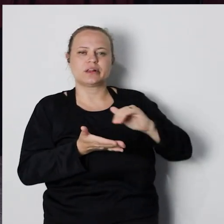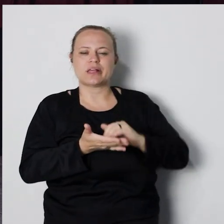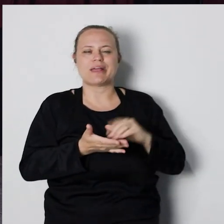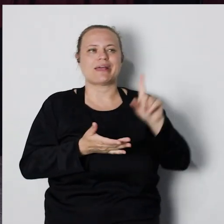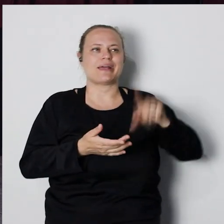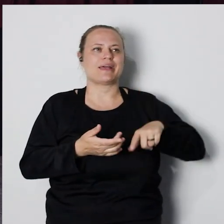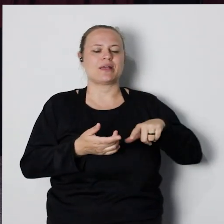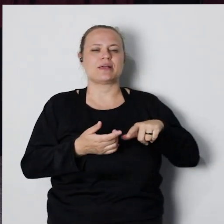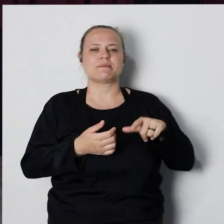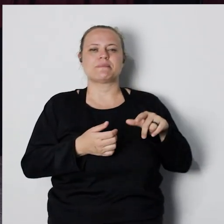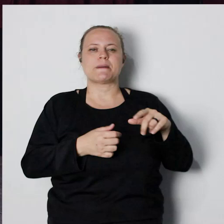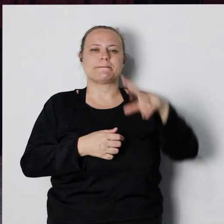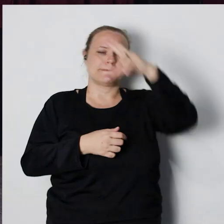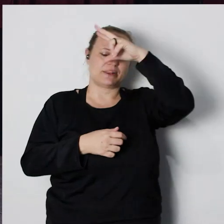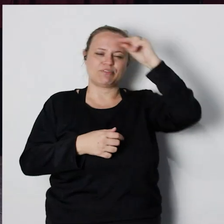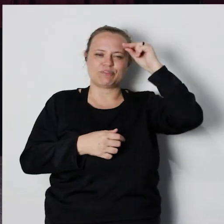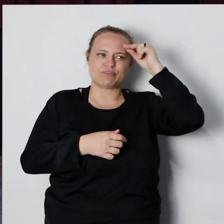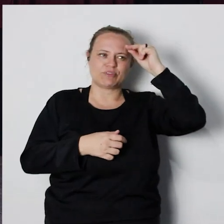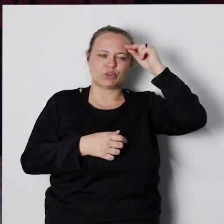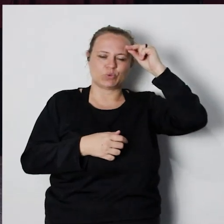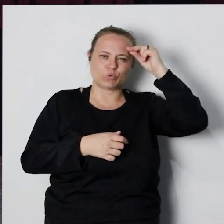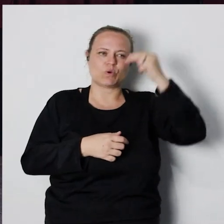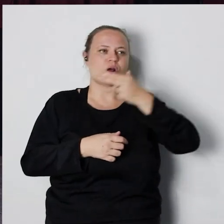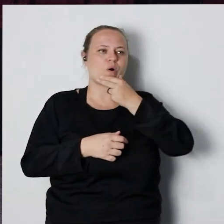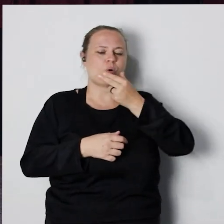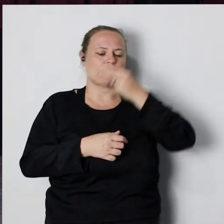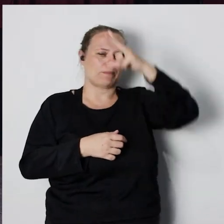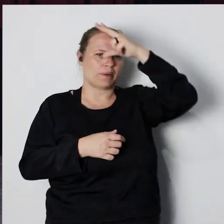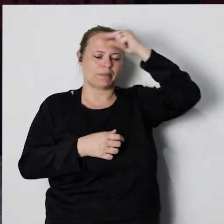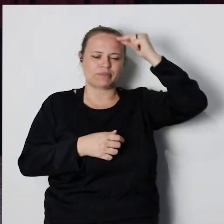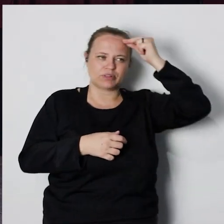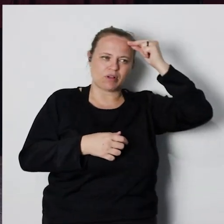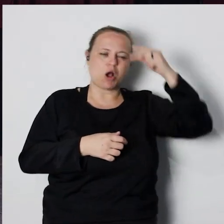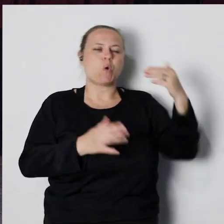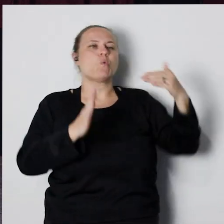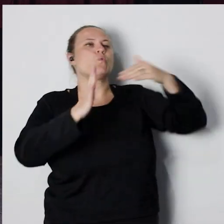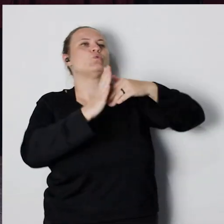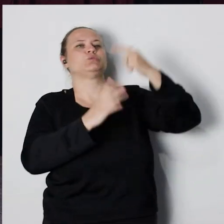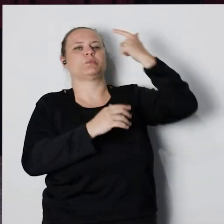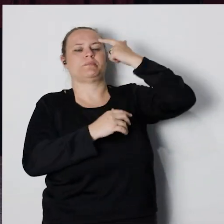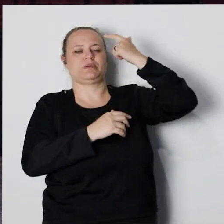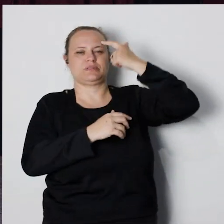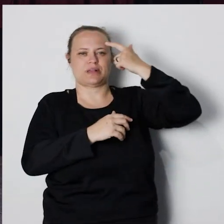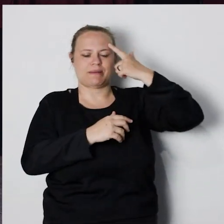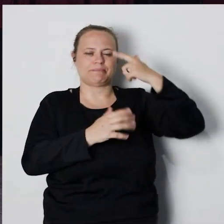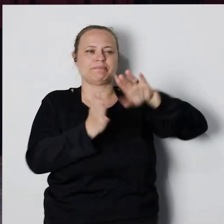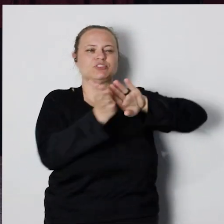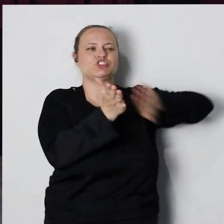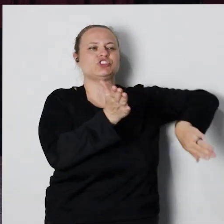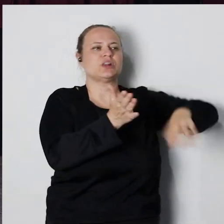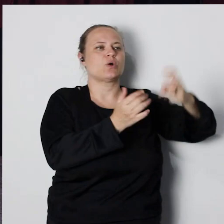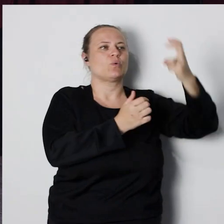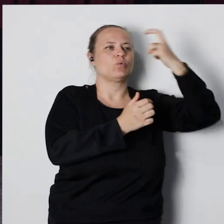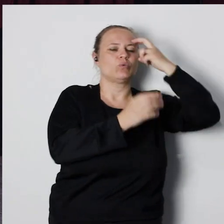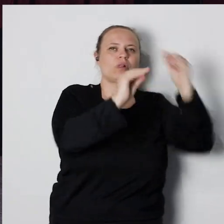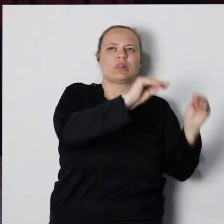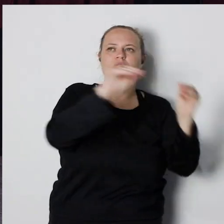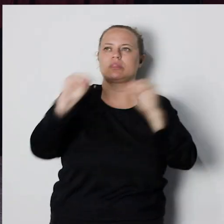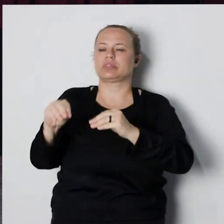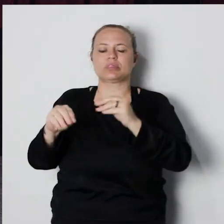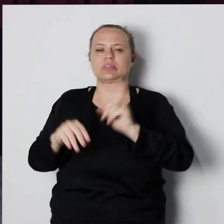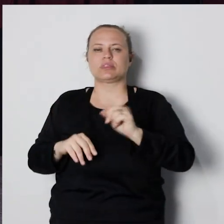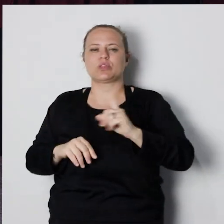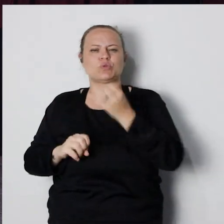gente. A área da cultura não dá para ser o amigo que assume uma secretaria, né? É o cargo que